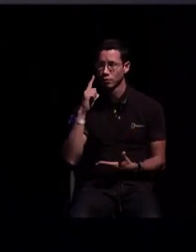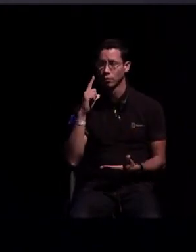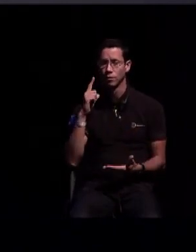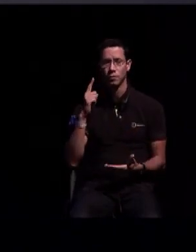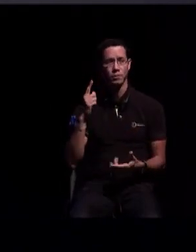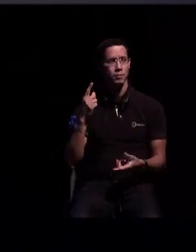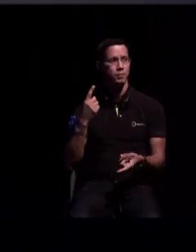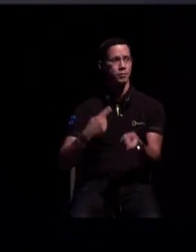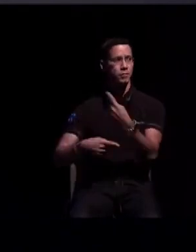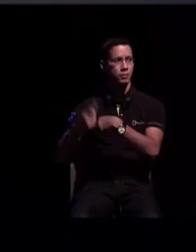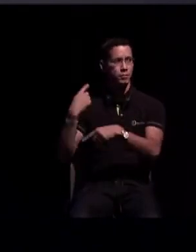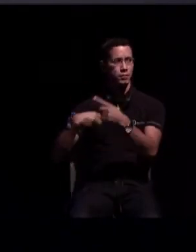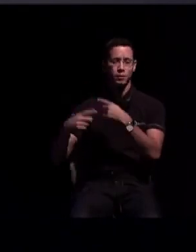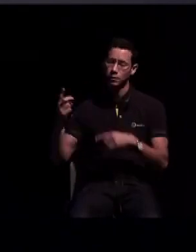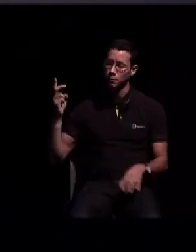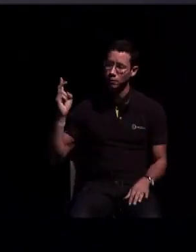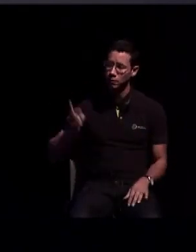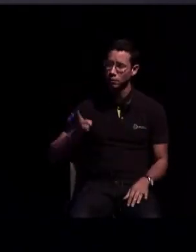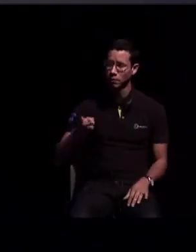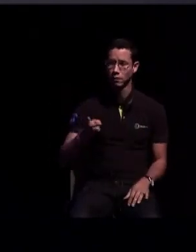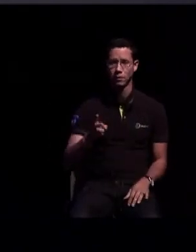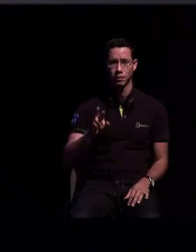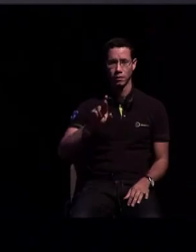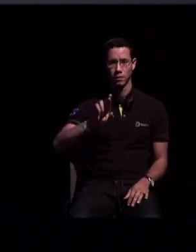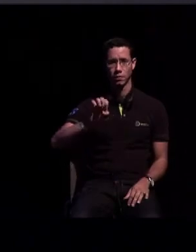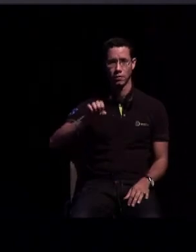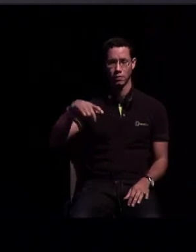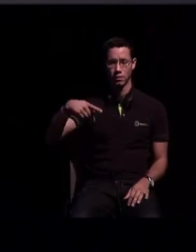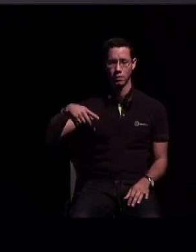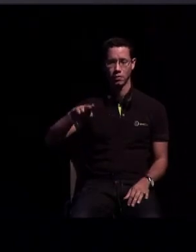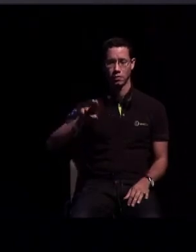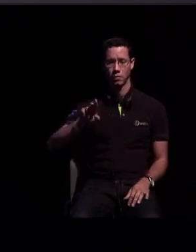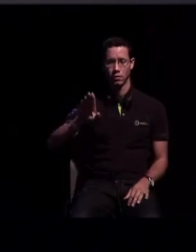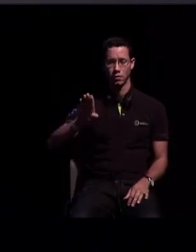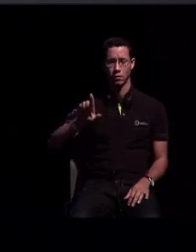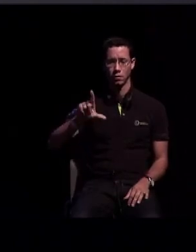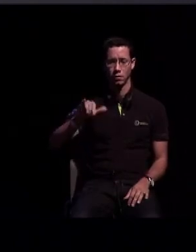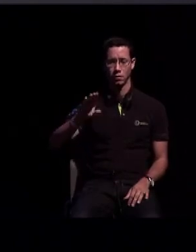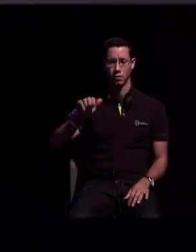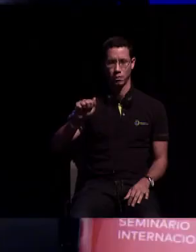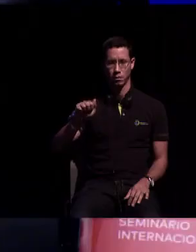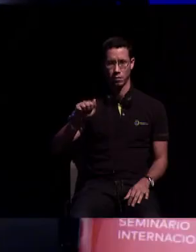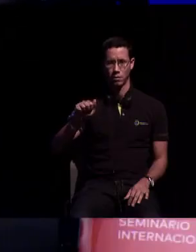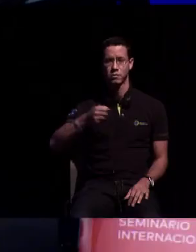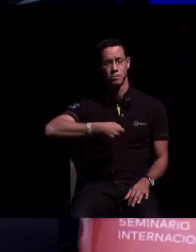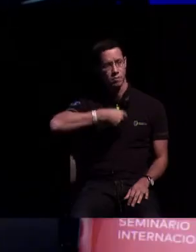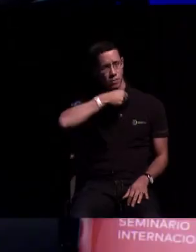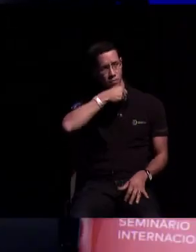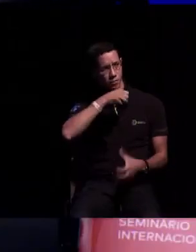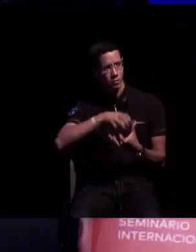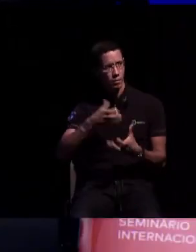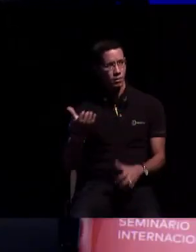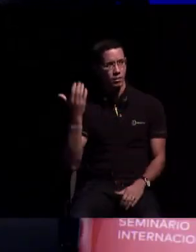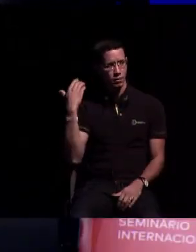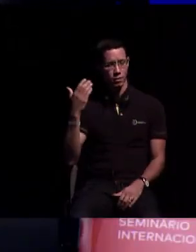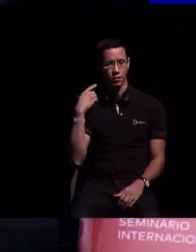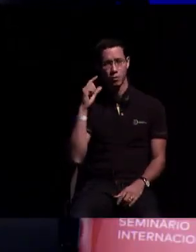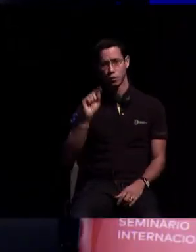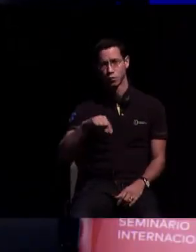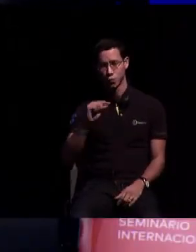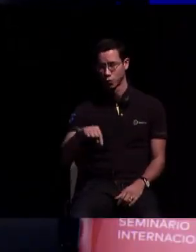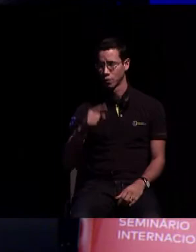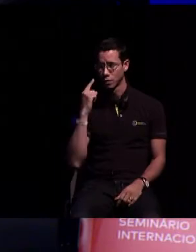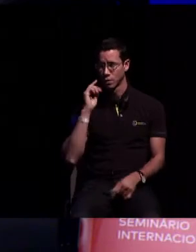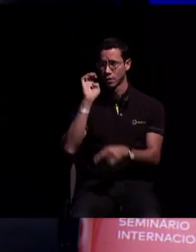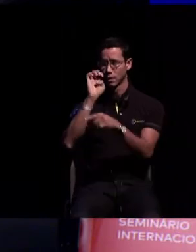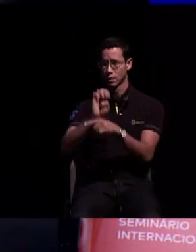Velha, né? O que é a República Velha? A República Velha é um Estado e riquezas que são apropriadas por